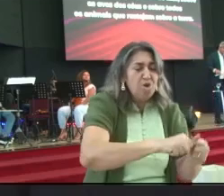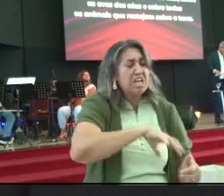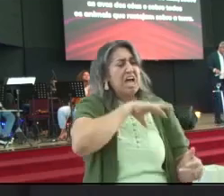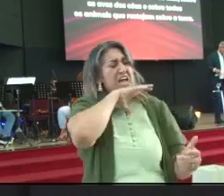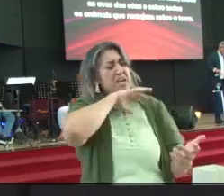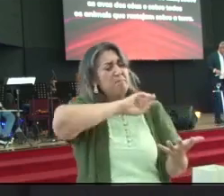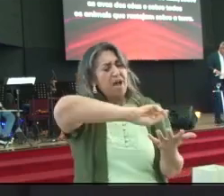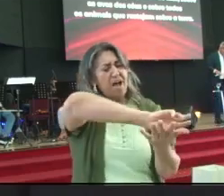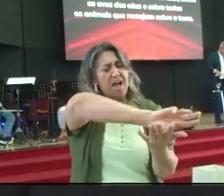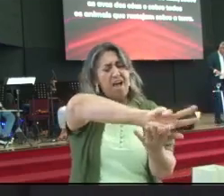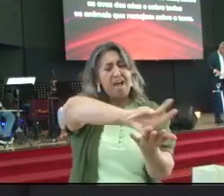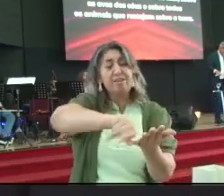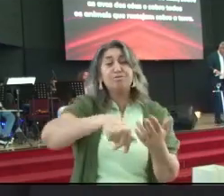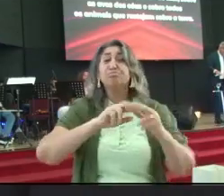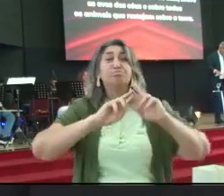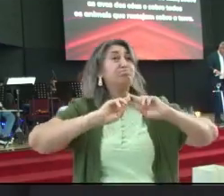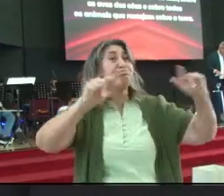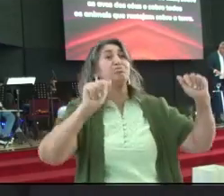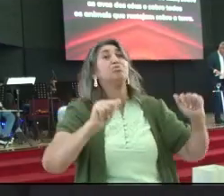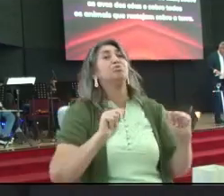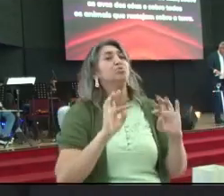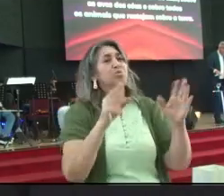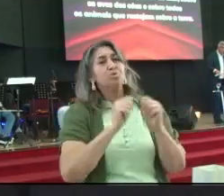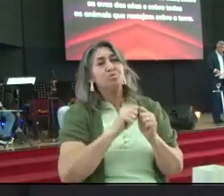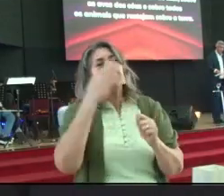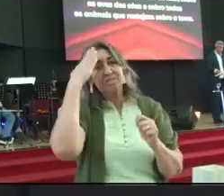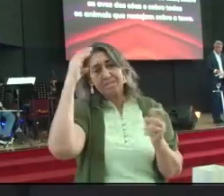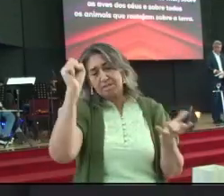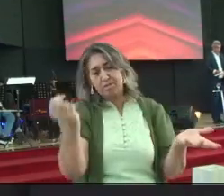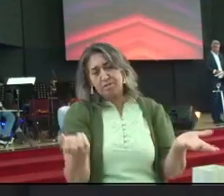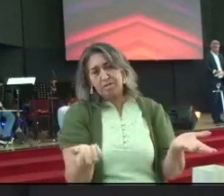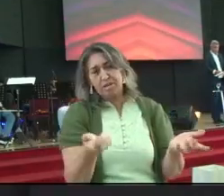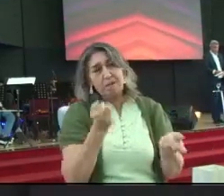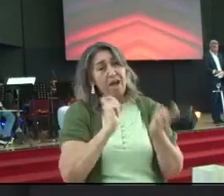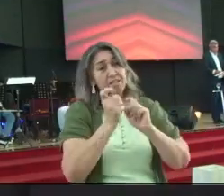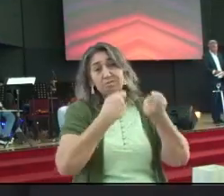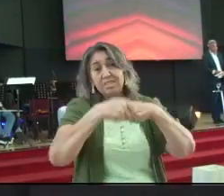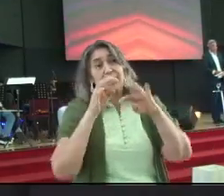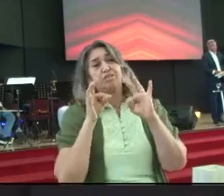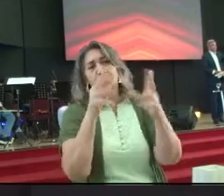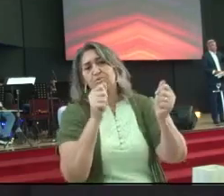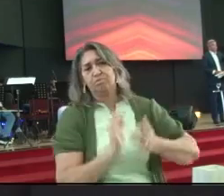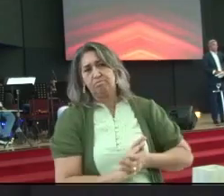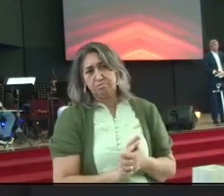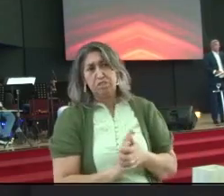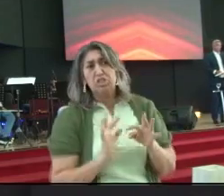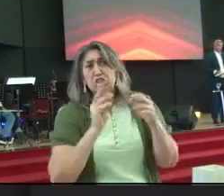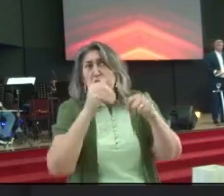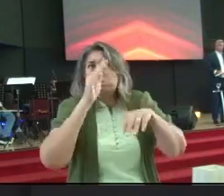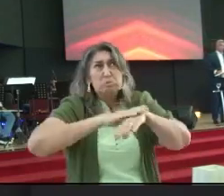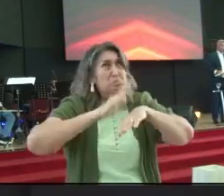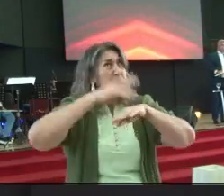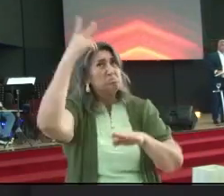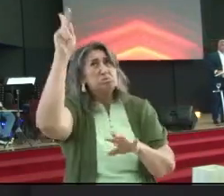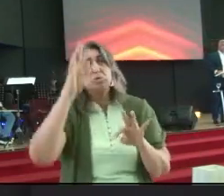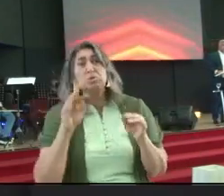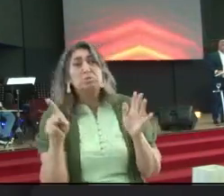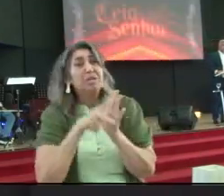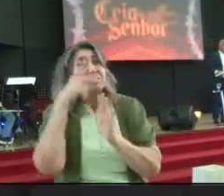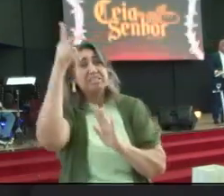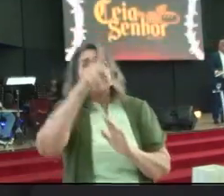os animais que se movem pela terra. Então, queridos, se tudo é de